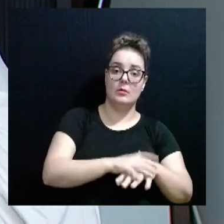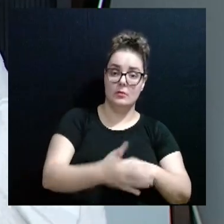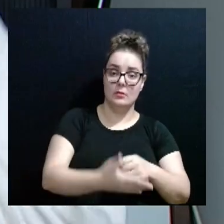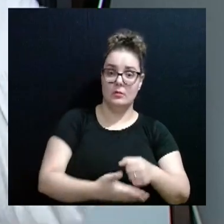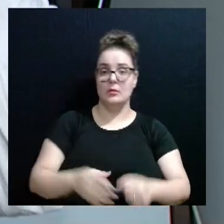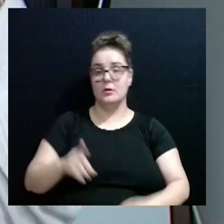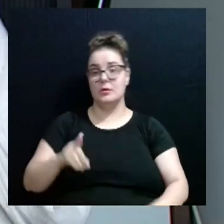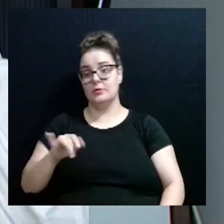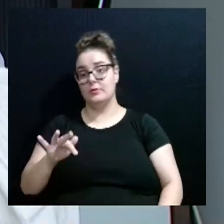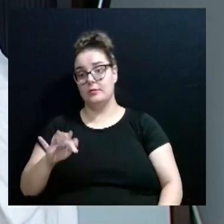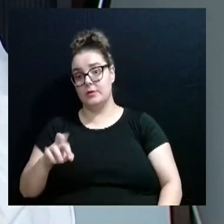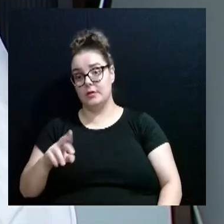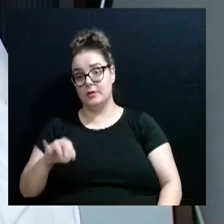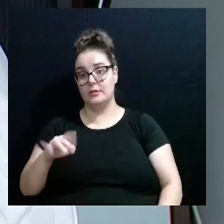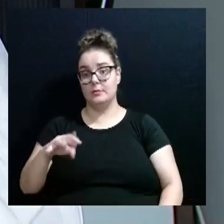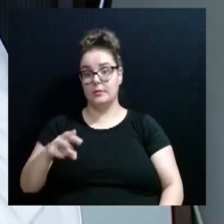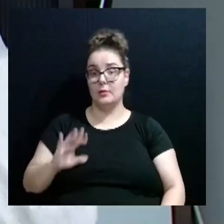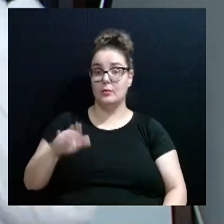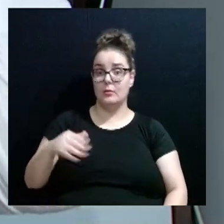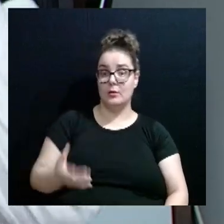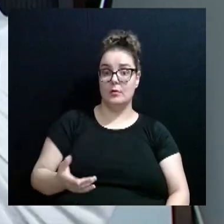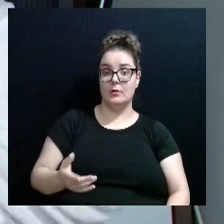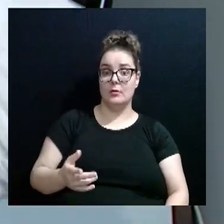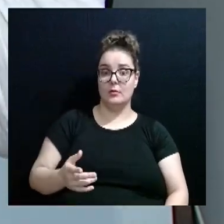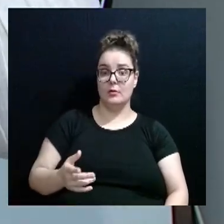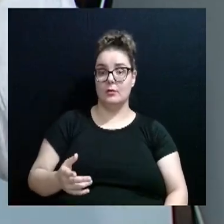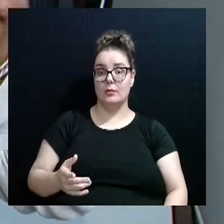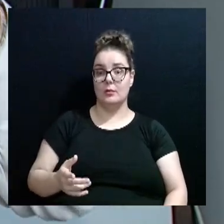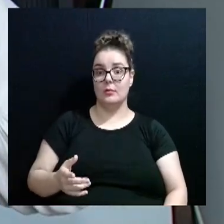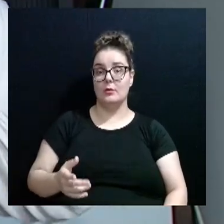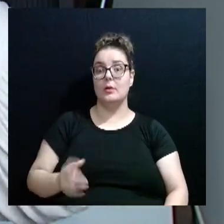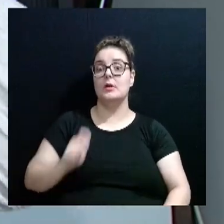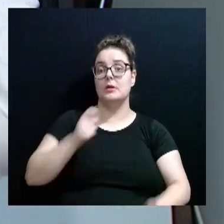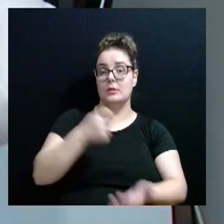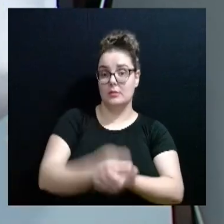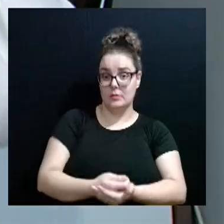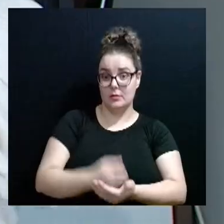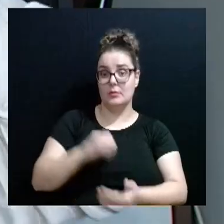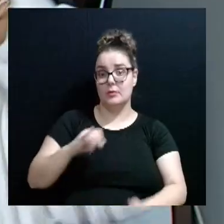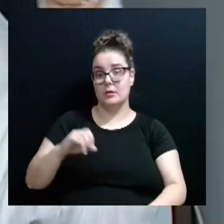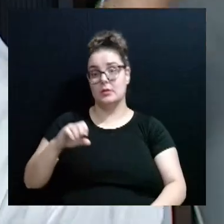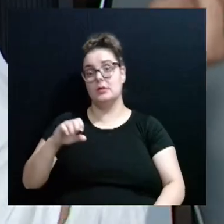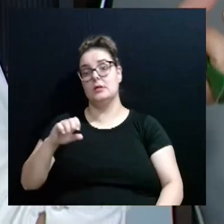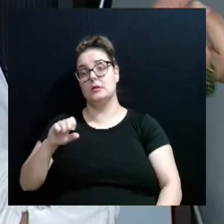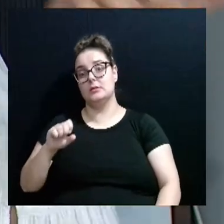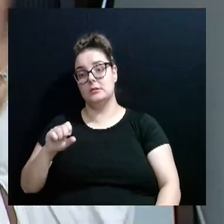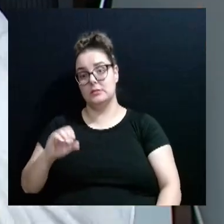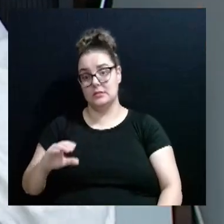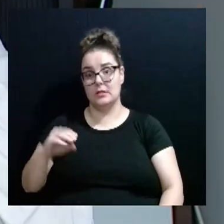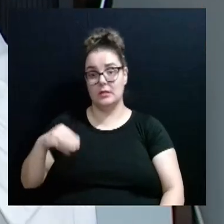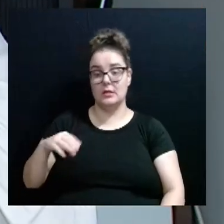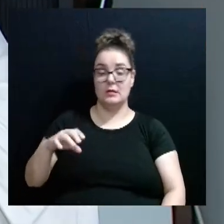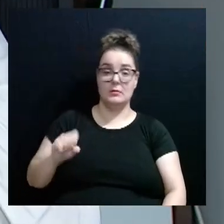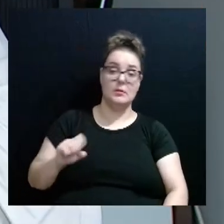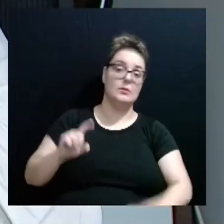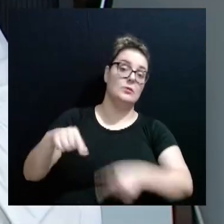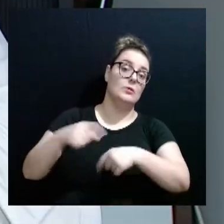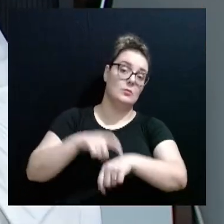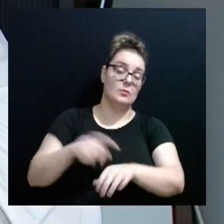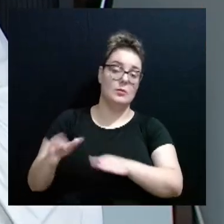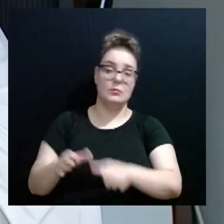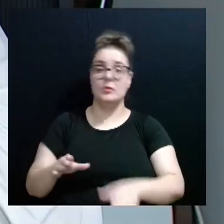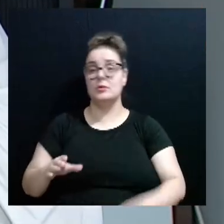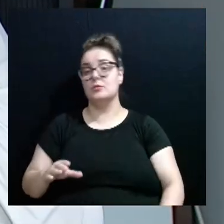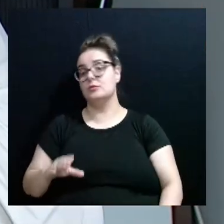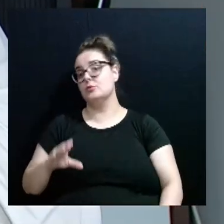gente deixa esse benefício esse pagamento do ICMS para um outro momento na cadeia de consumo,